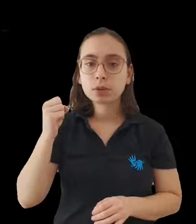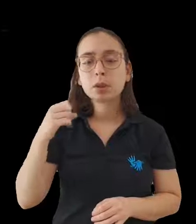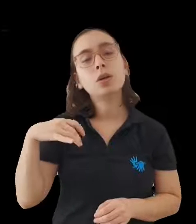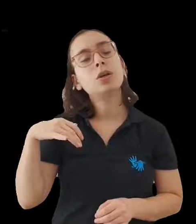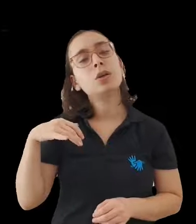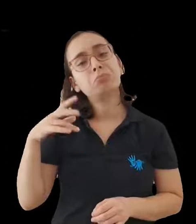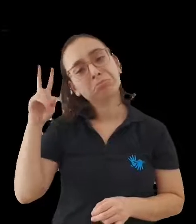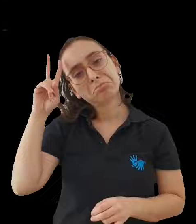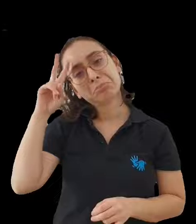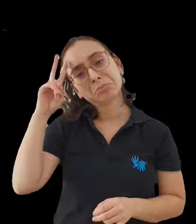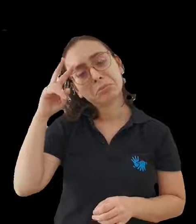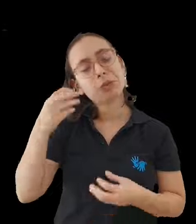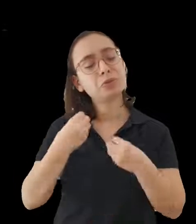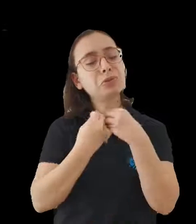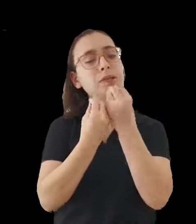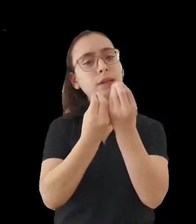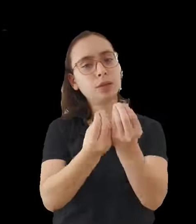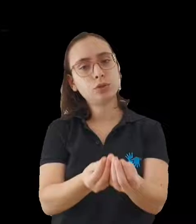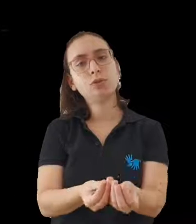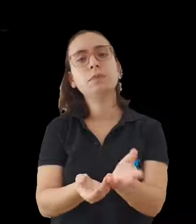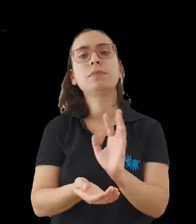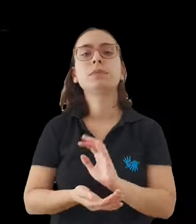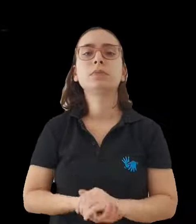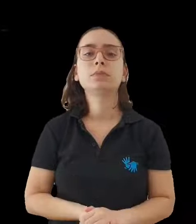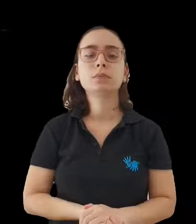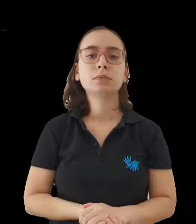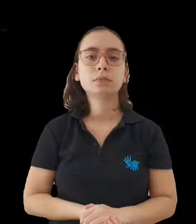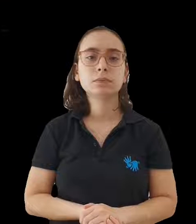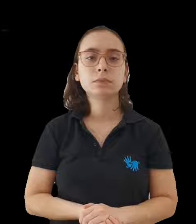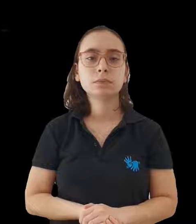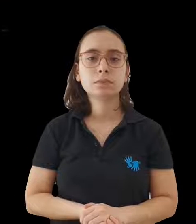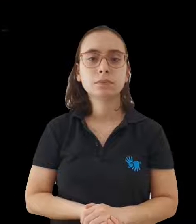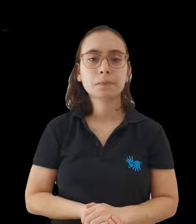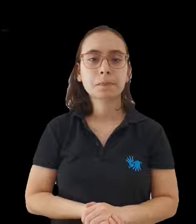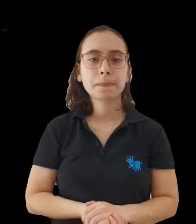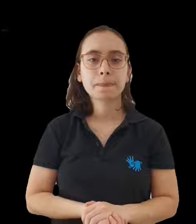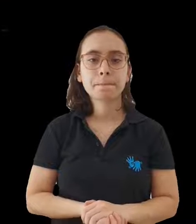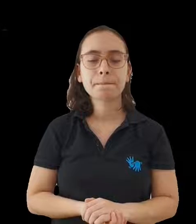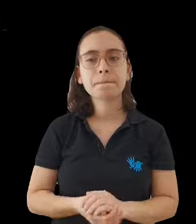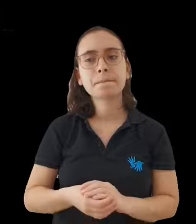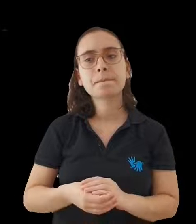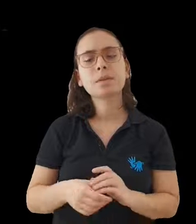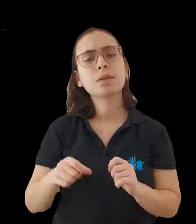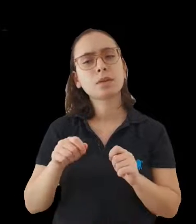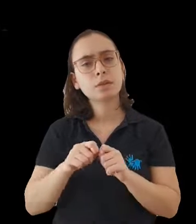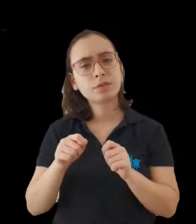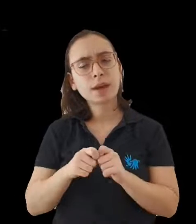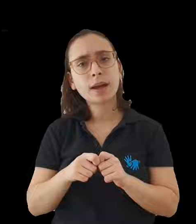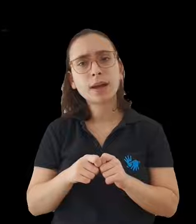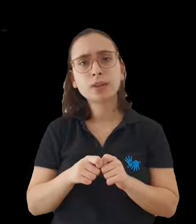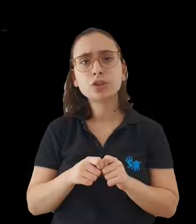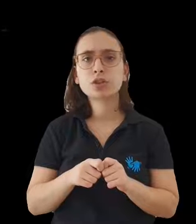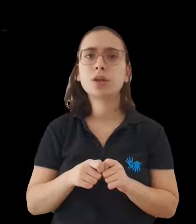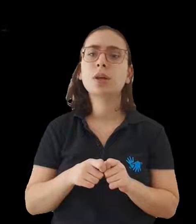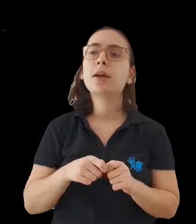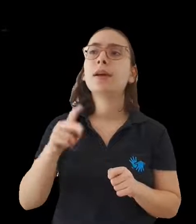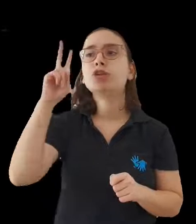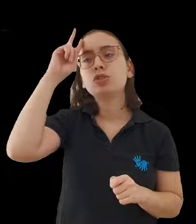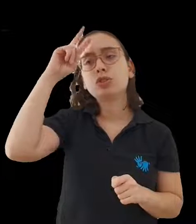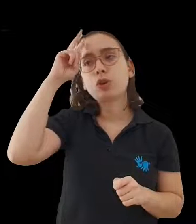para vocês, sabe? Então, é isso que faz o conto popular, para mim, ser tão